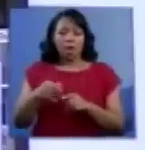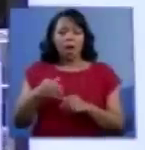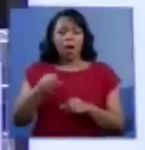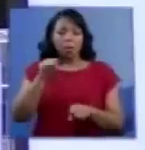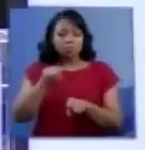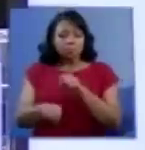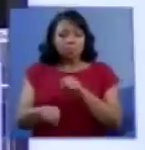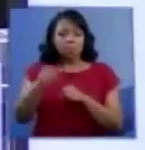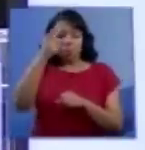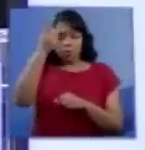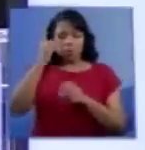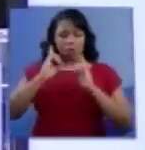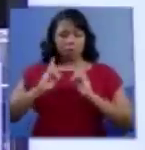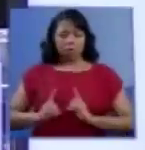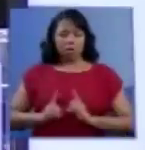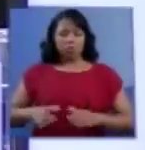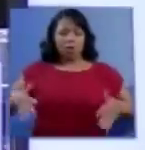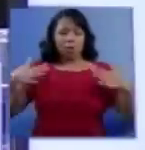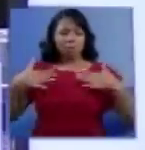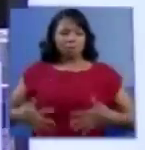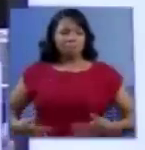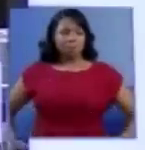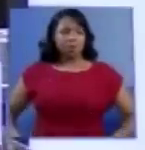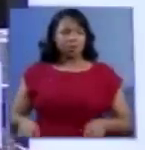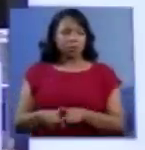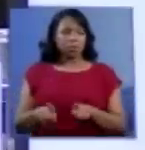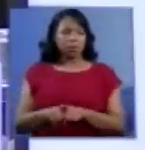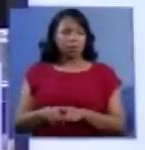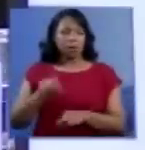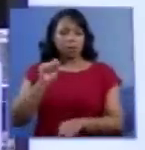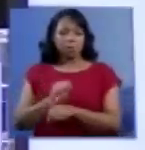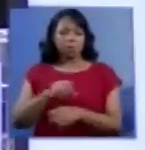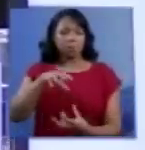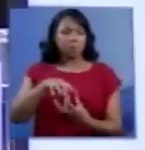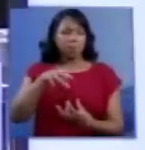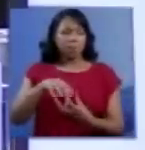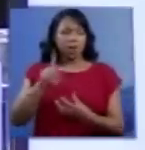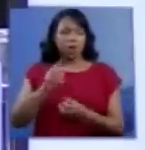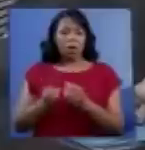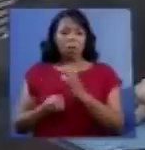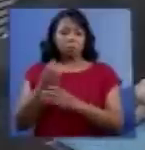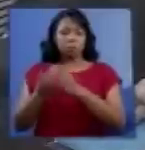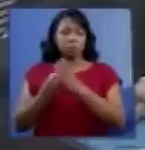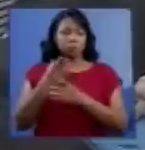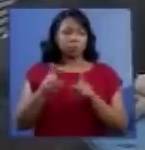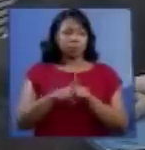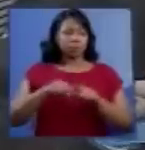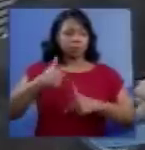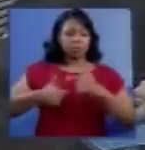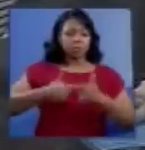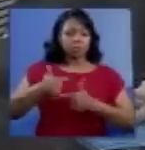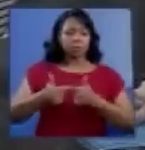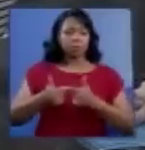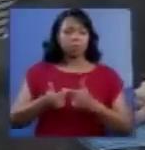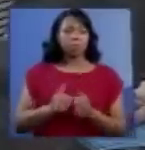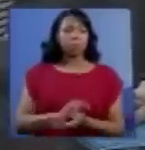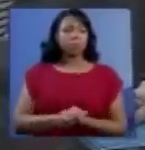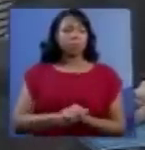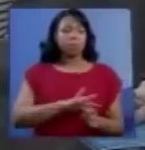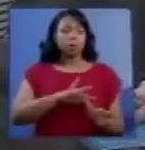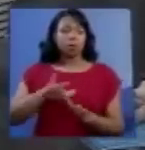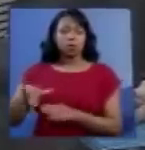físicos e mentais e para eliminação de idosos não produtivos Que tipo de